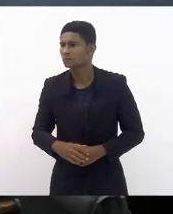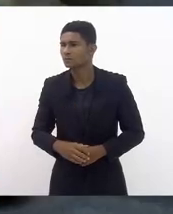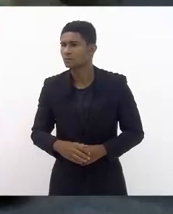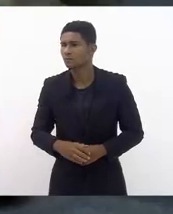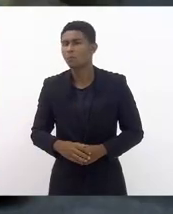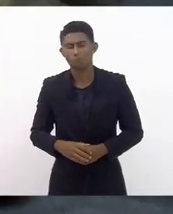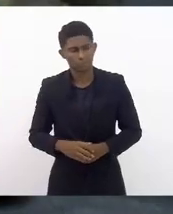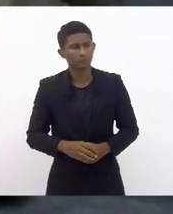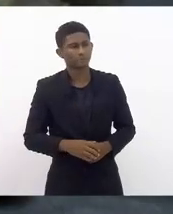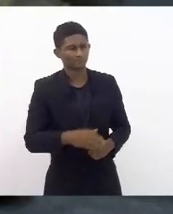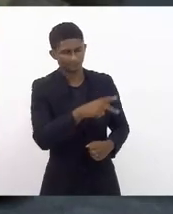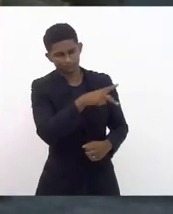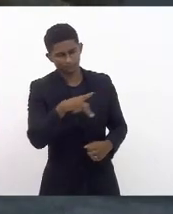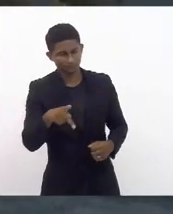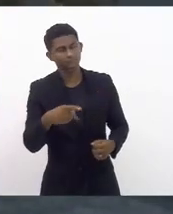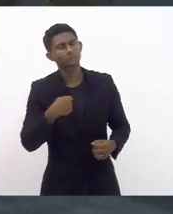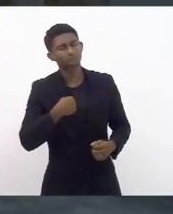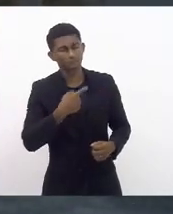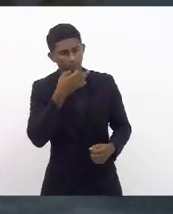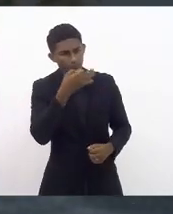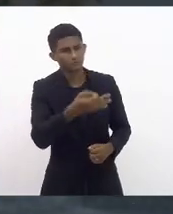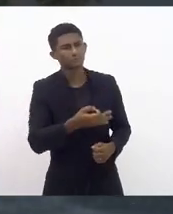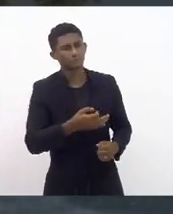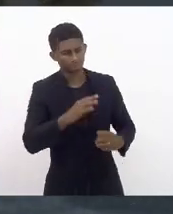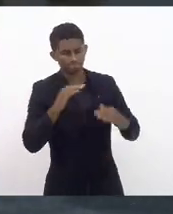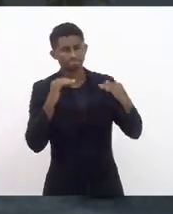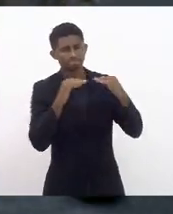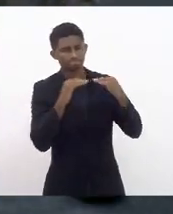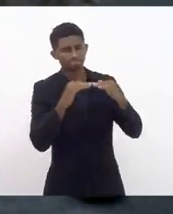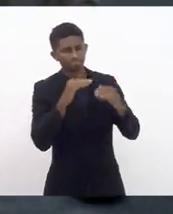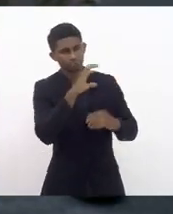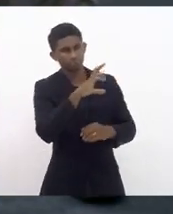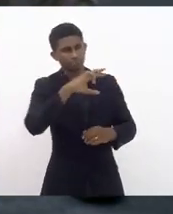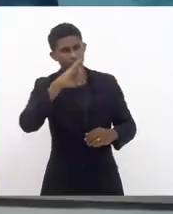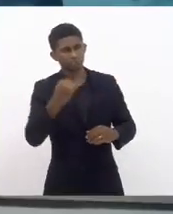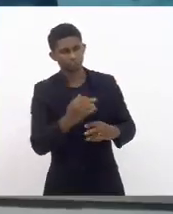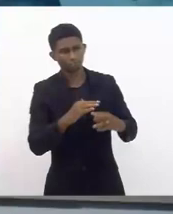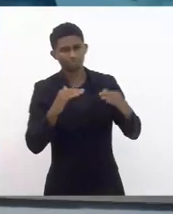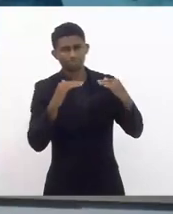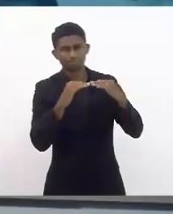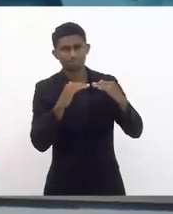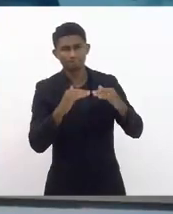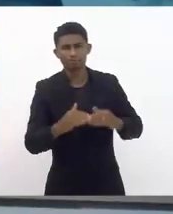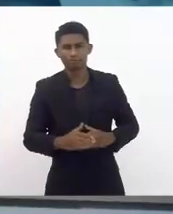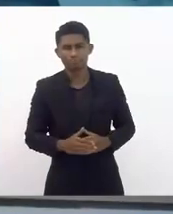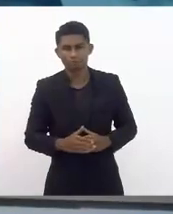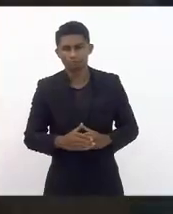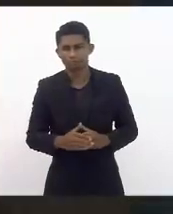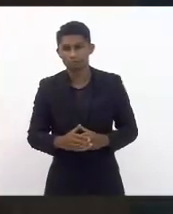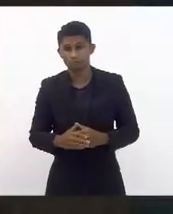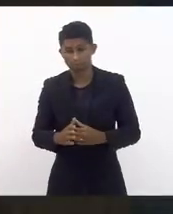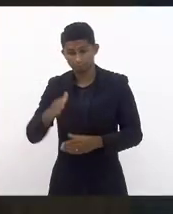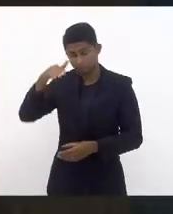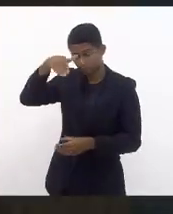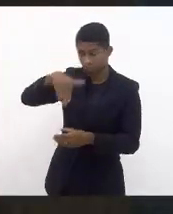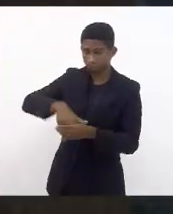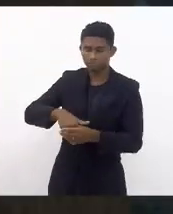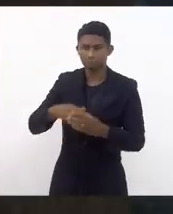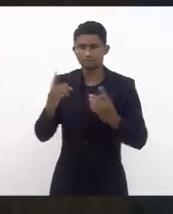Senhor presidente, meu parecer é favorável, acompanhando o parecer da CCJ. Voto divergente.